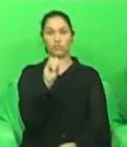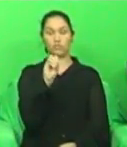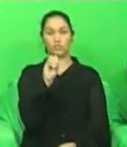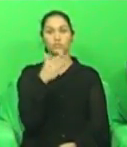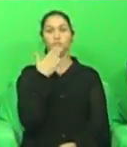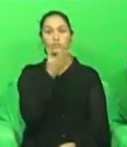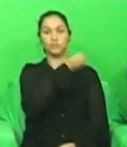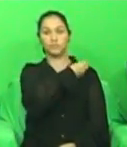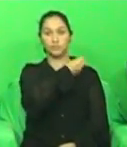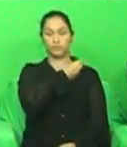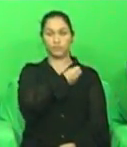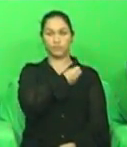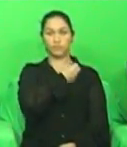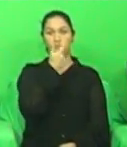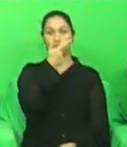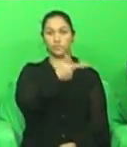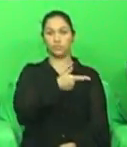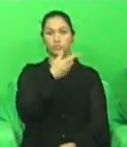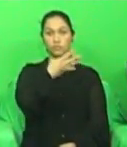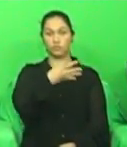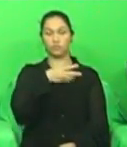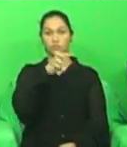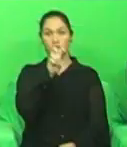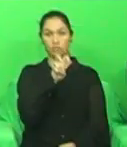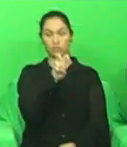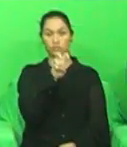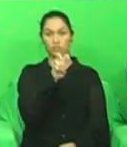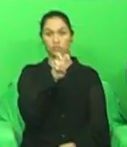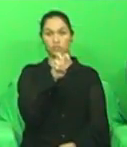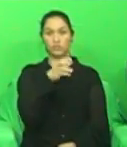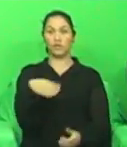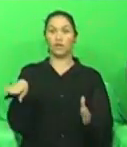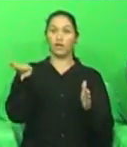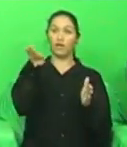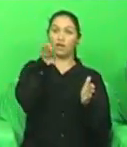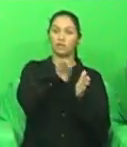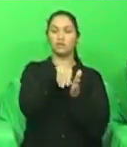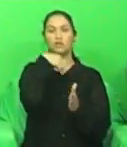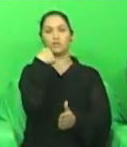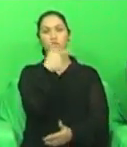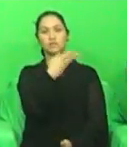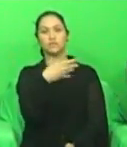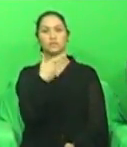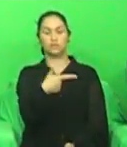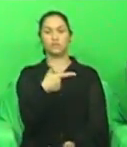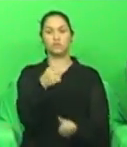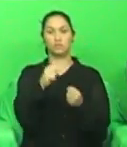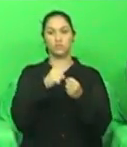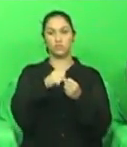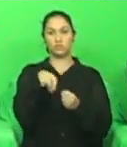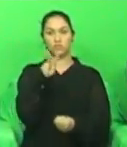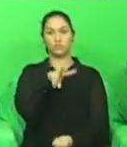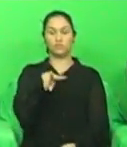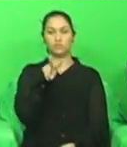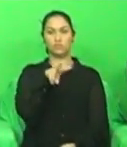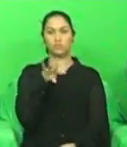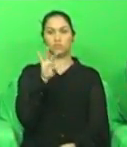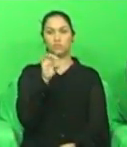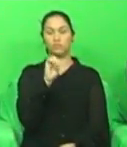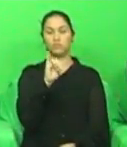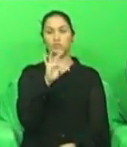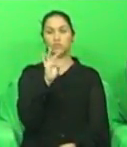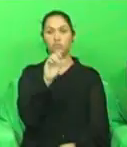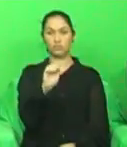indicações número 235 a 242 barra 18 todas de autoria do vereador